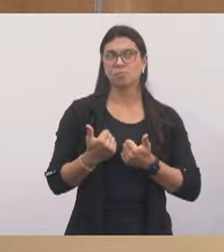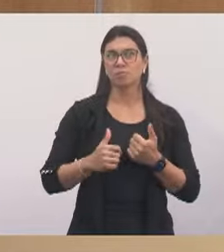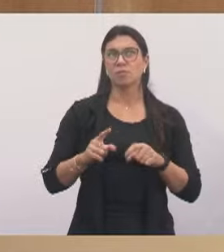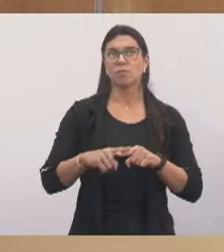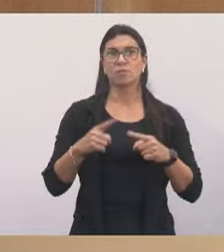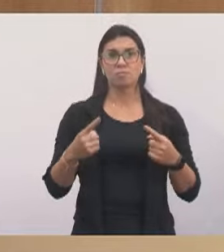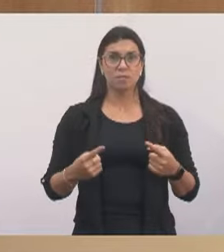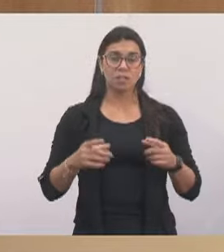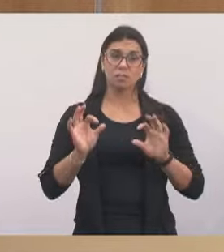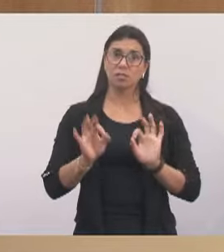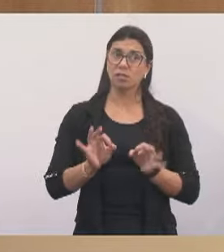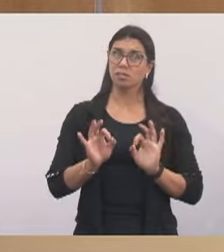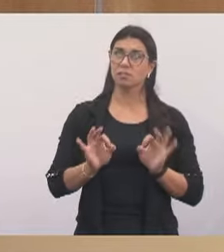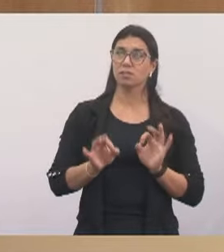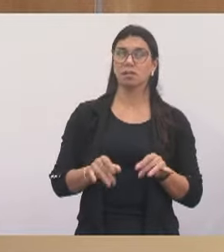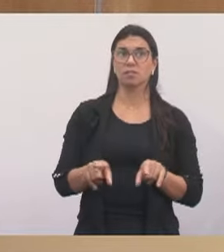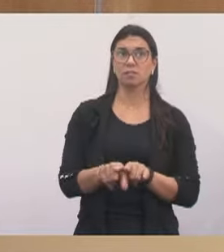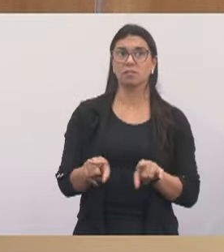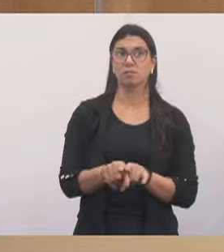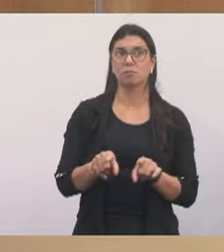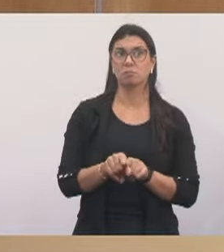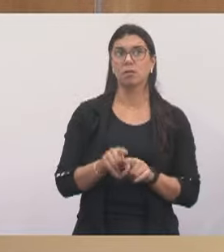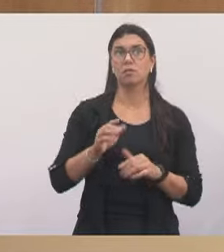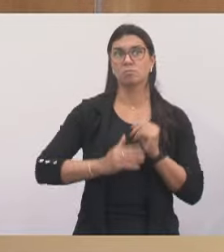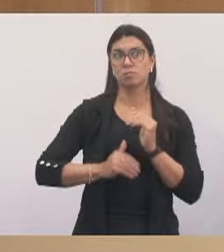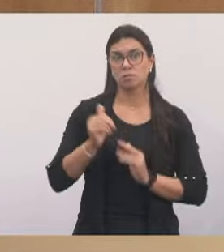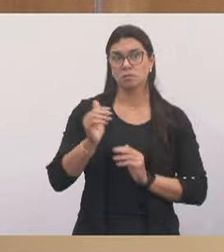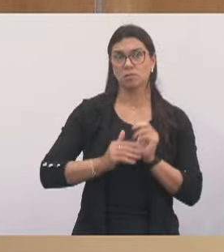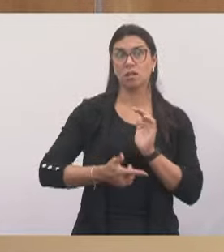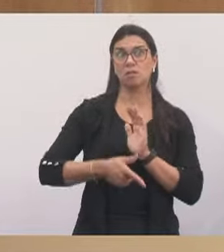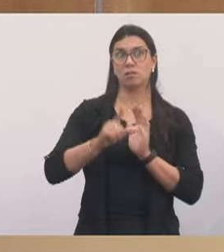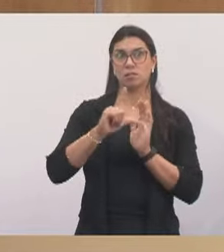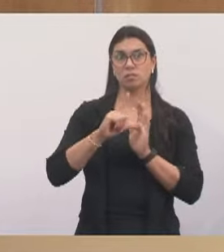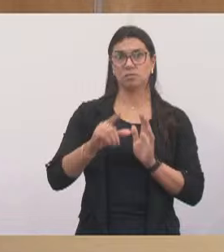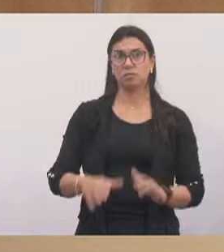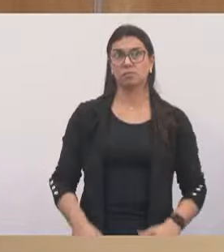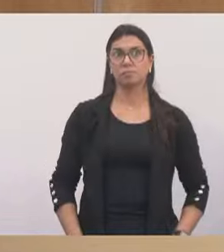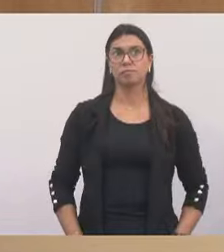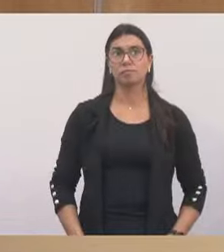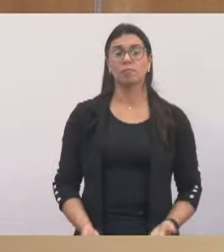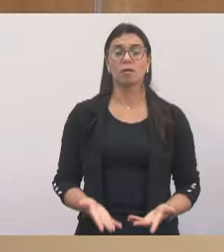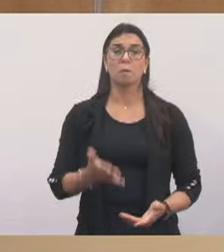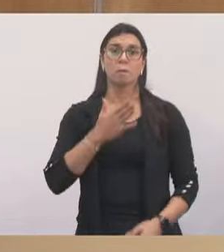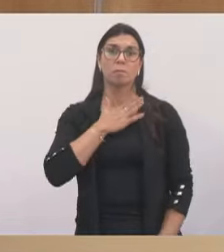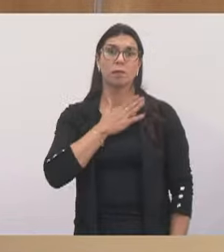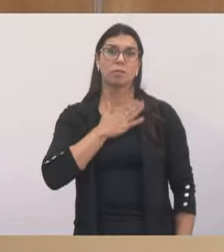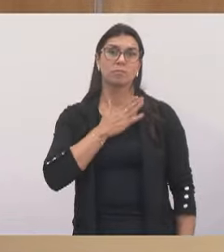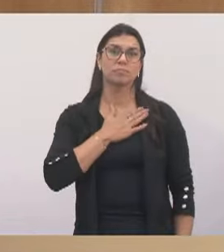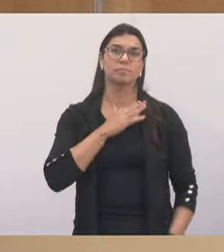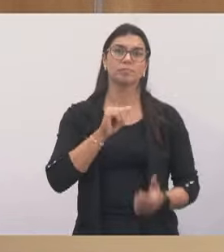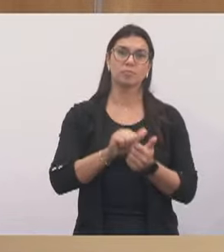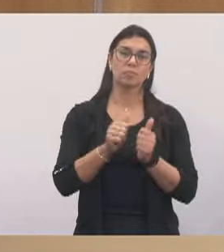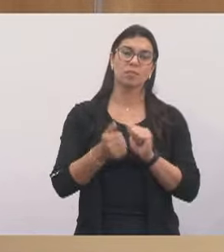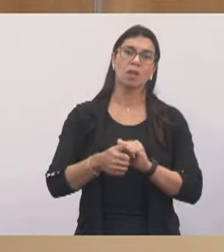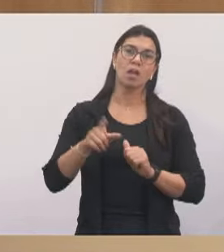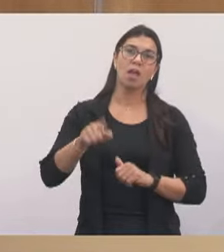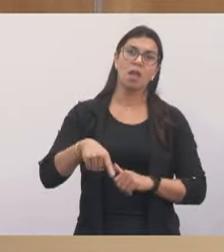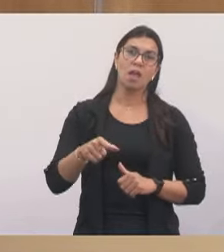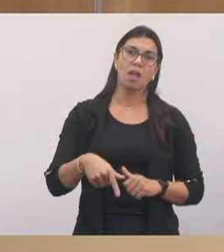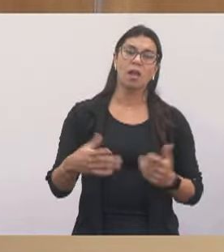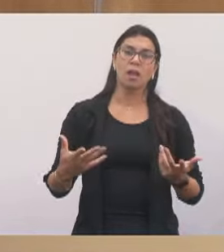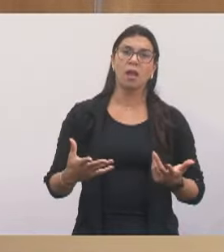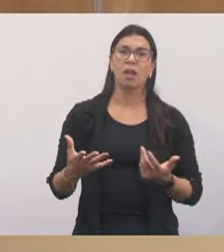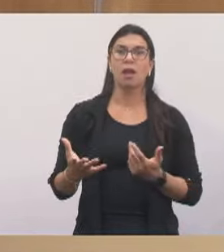Mas tá certo, o Valmir também apitava jogos lá no Meia Lua. Então, para mim, o esporte é uma paixão, o futebol é